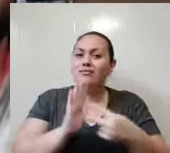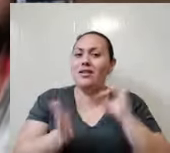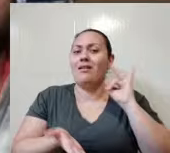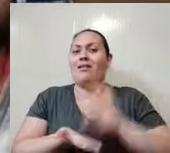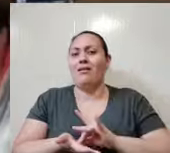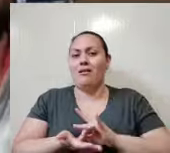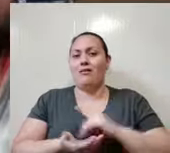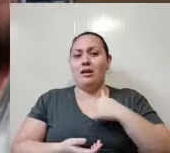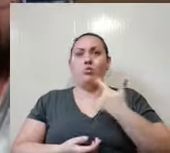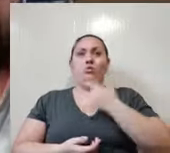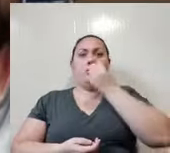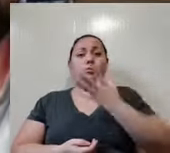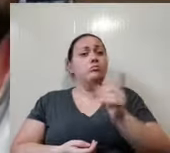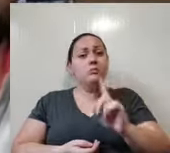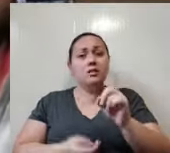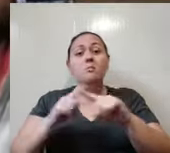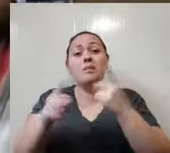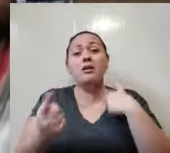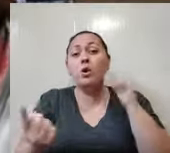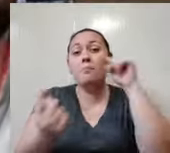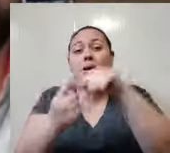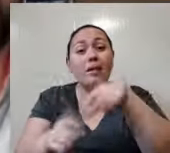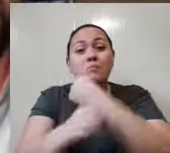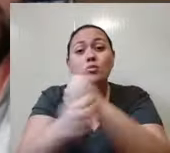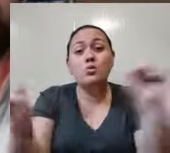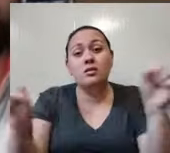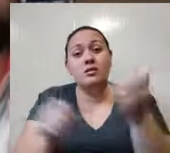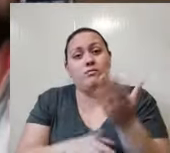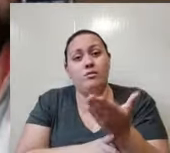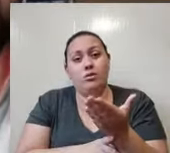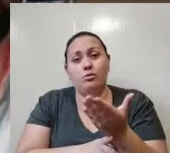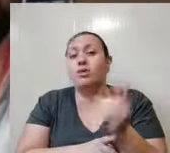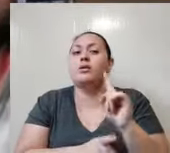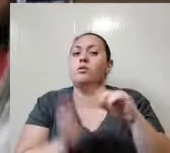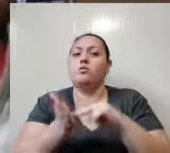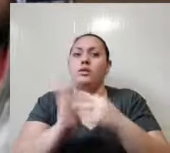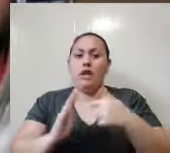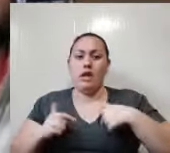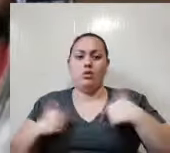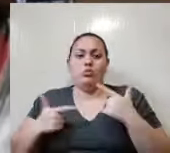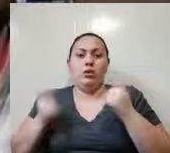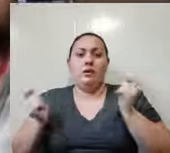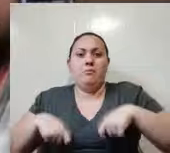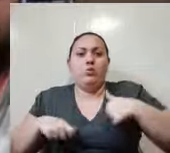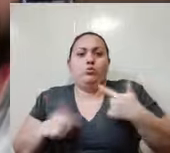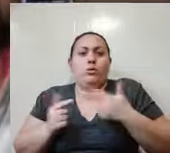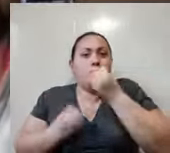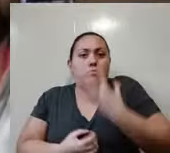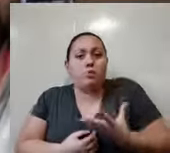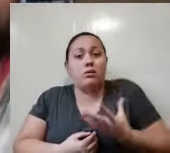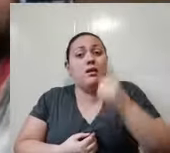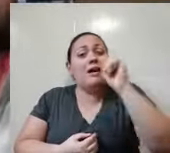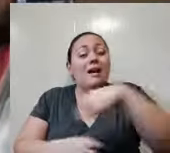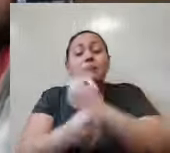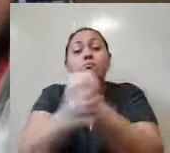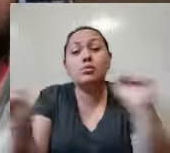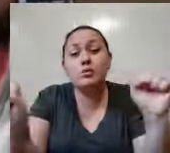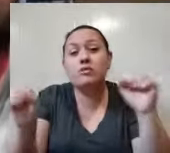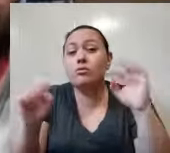insuficiente. Mas não é porque eu não sou boa o suficiente, mas é porque a meta que eu estabeleci é irreal, é impossível. E não é impossível para mim,